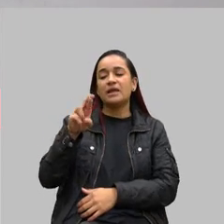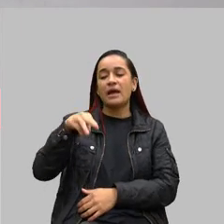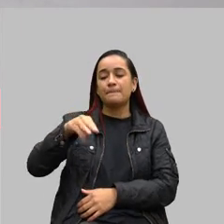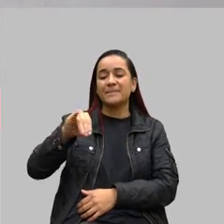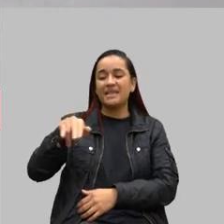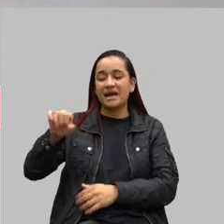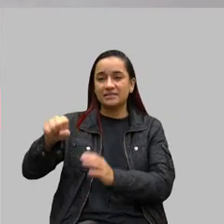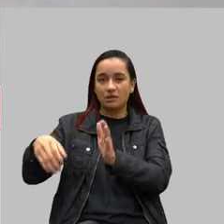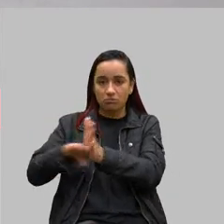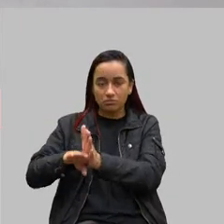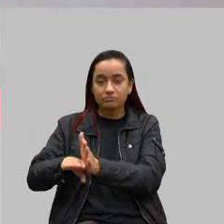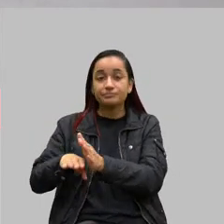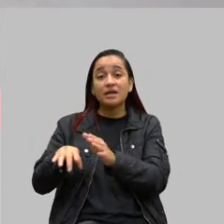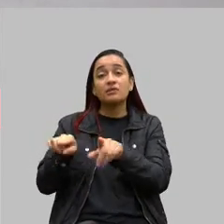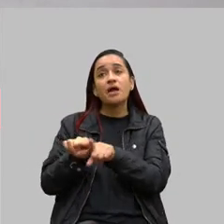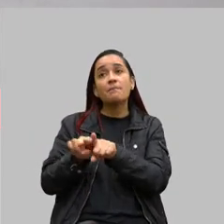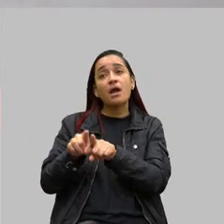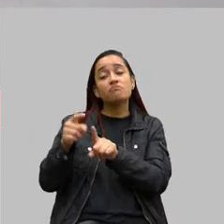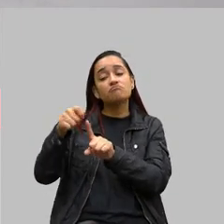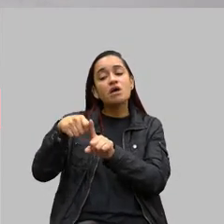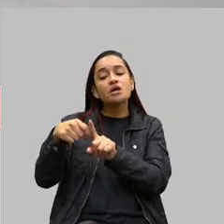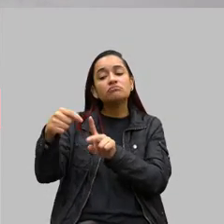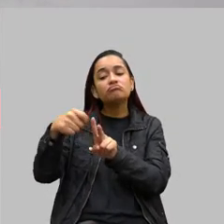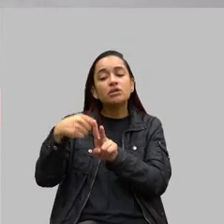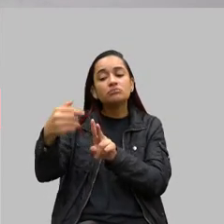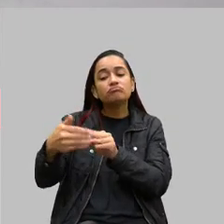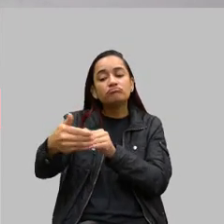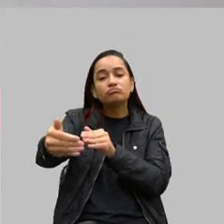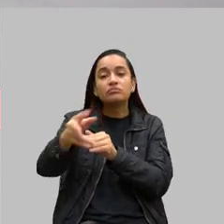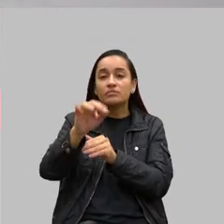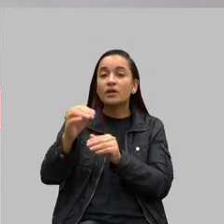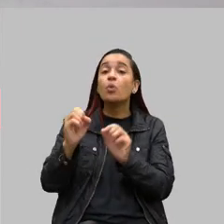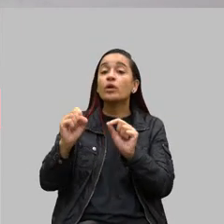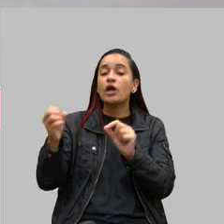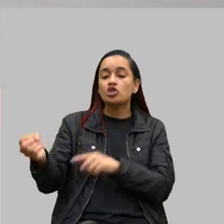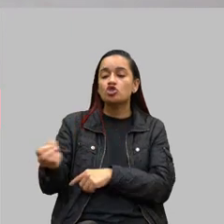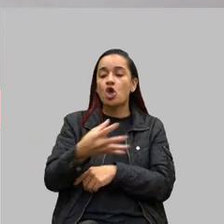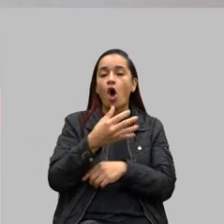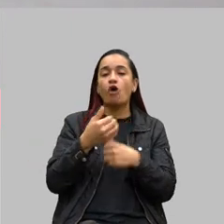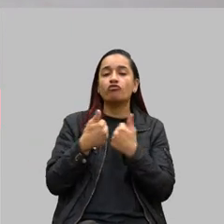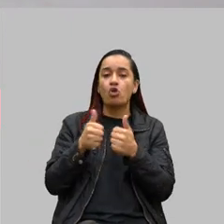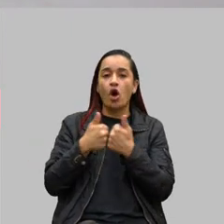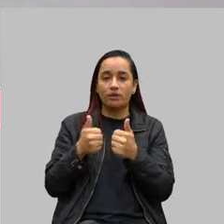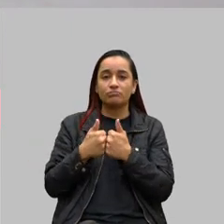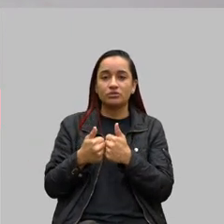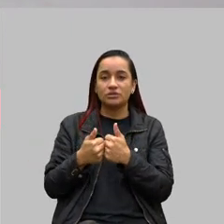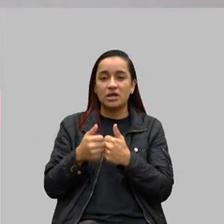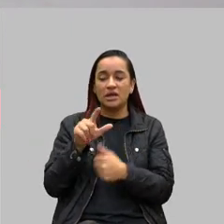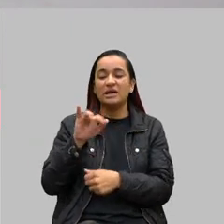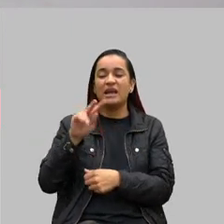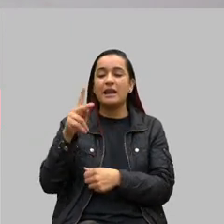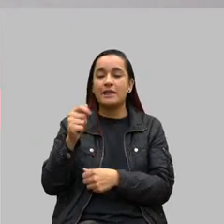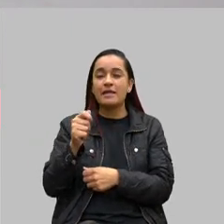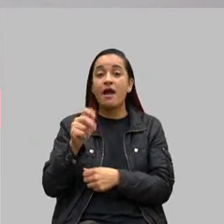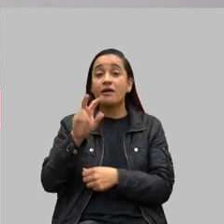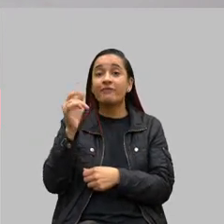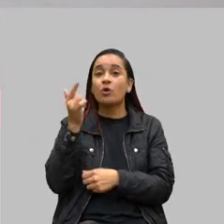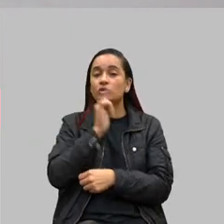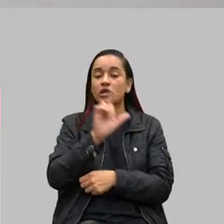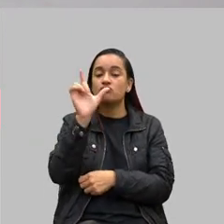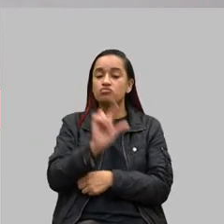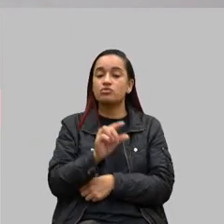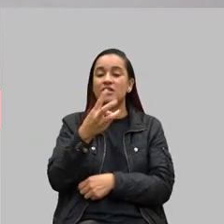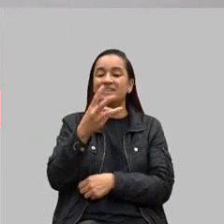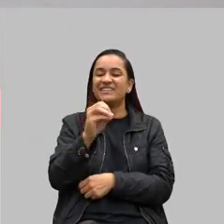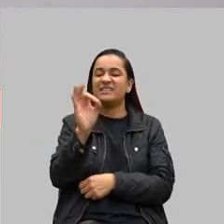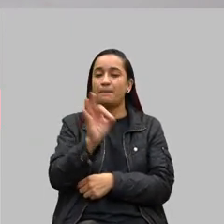mês aí dentro dos próximos dias iniciar uma nova linha que vai desafogar cerca de 30% eh o terminal Morro Alto